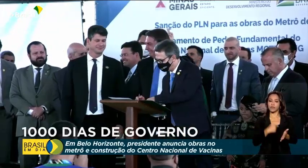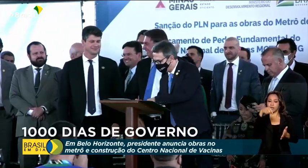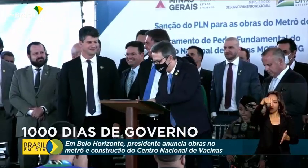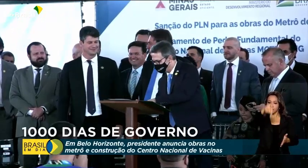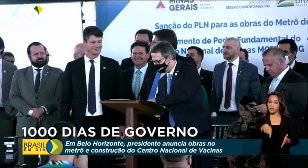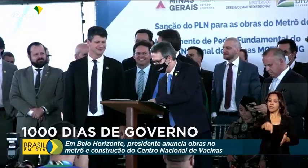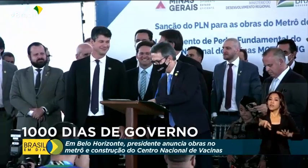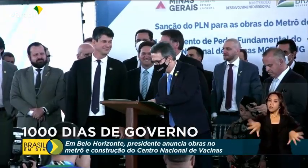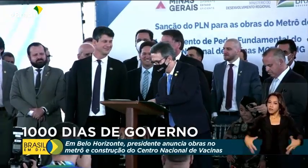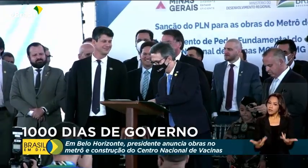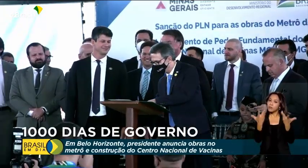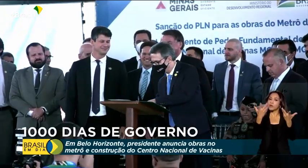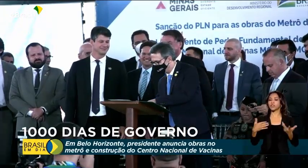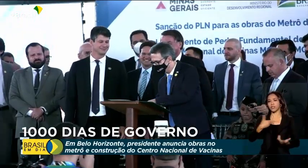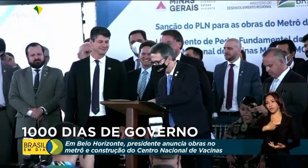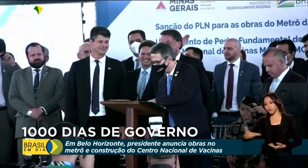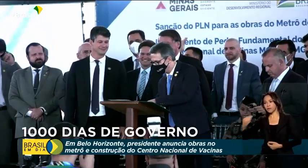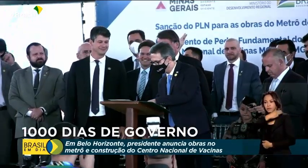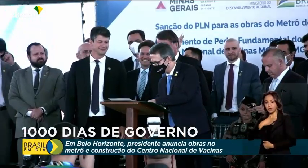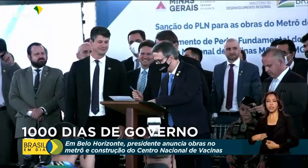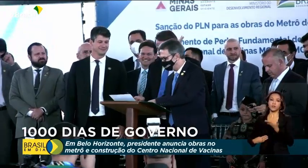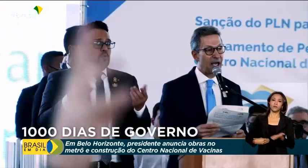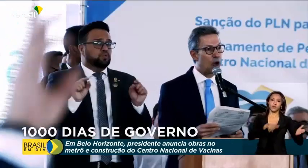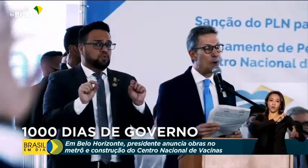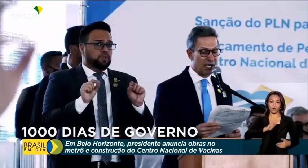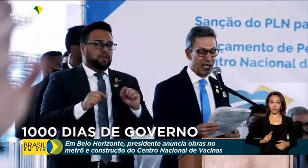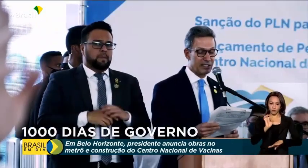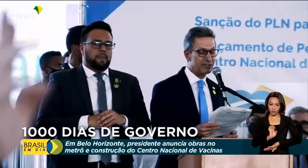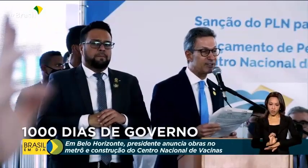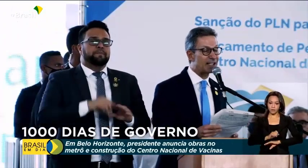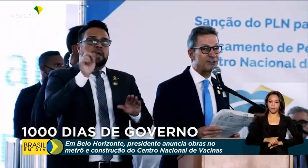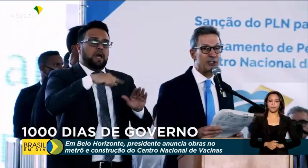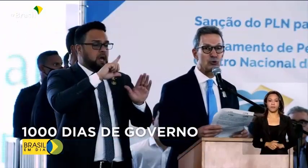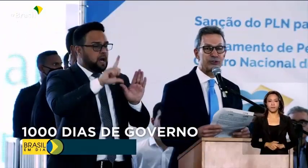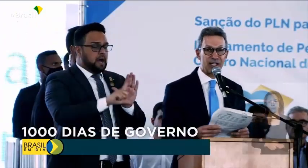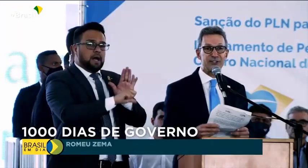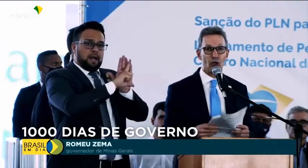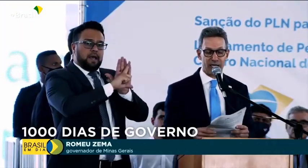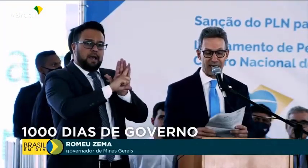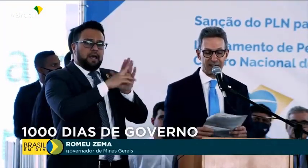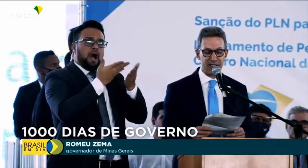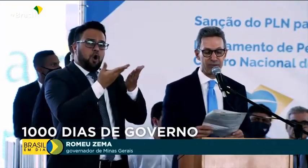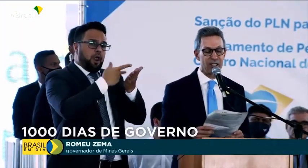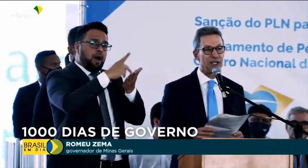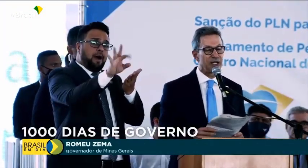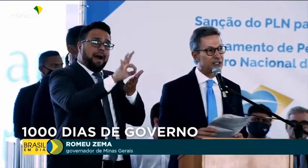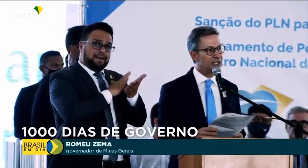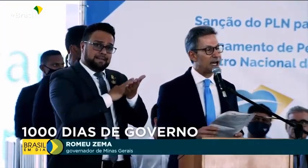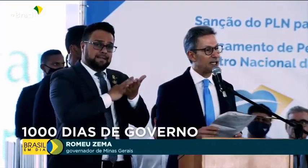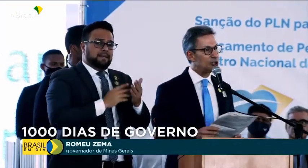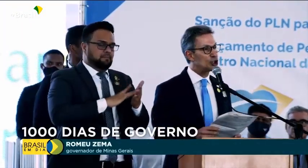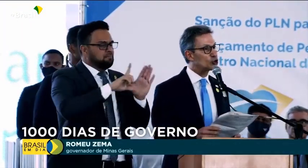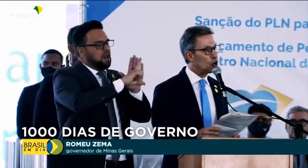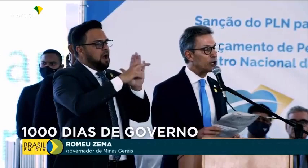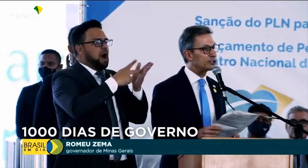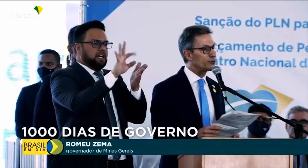De ministros e do governador de Minas, Romeu Zema É uma lei que está sendo sancionada Que